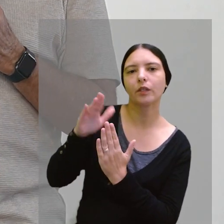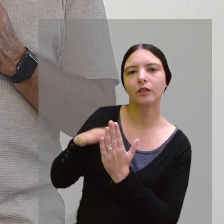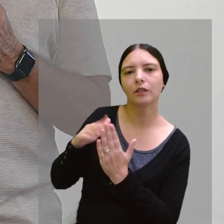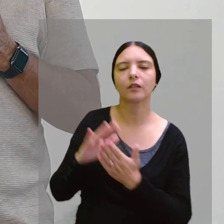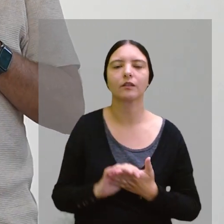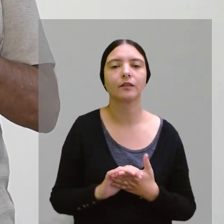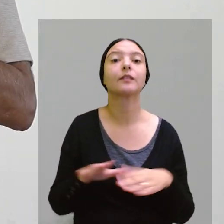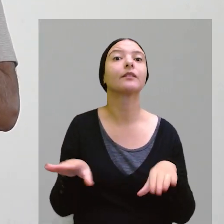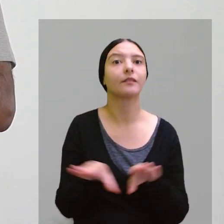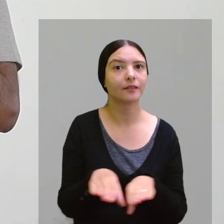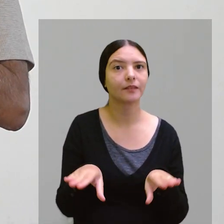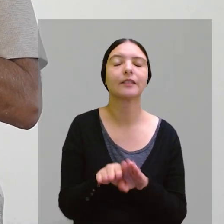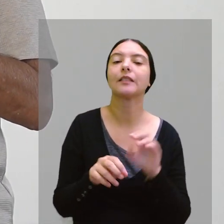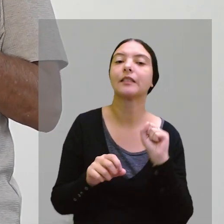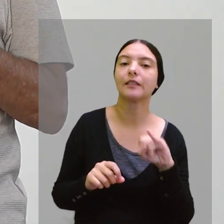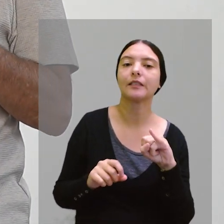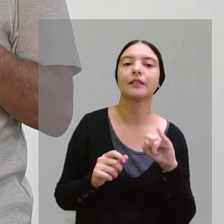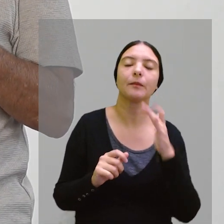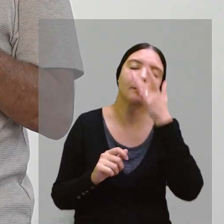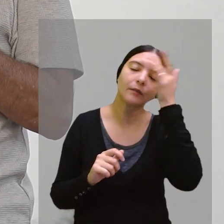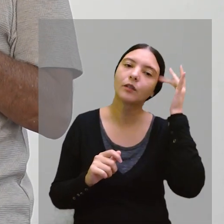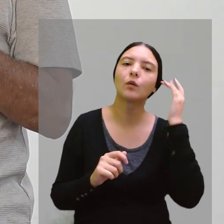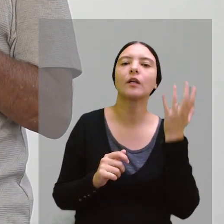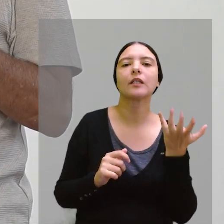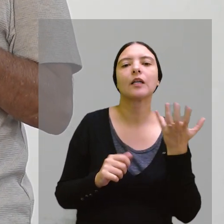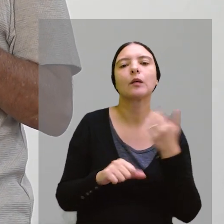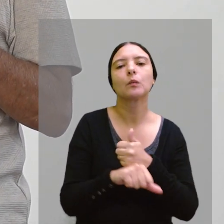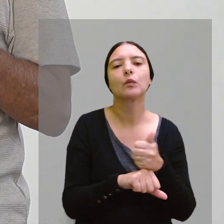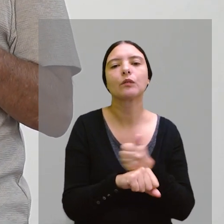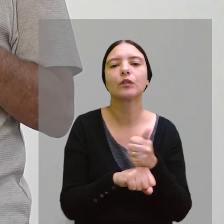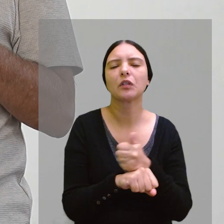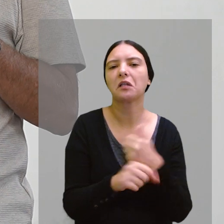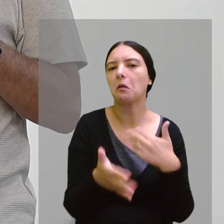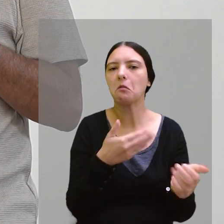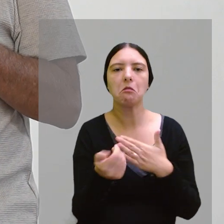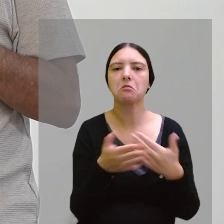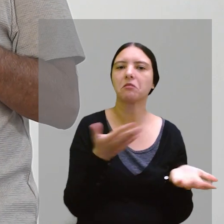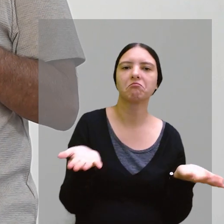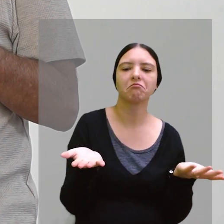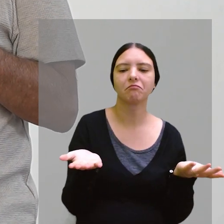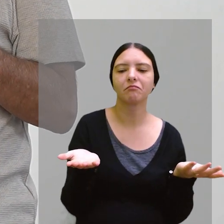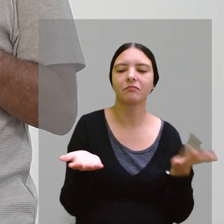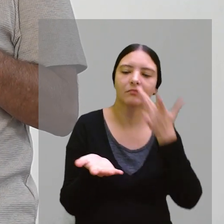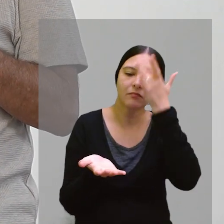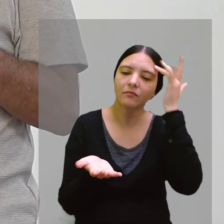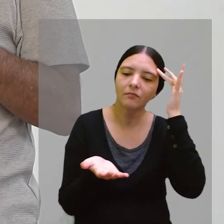Inclusive quem que vai ser contratado para um trabalho qualquer? Quem